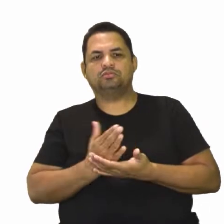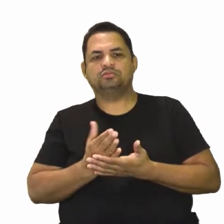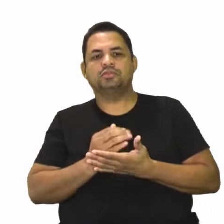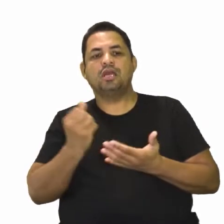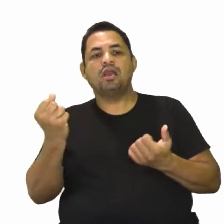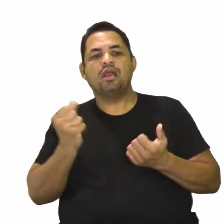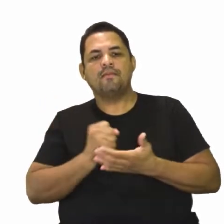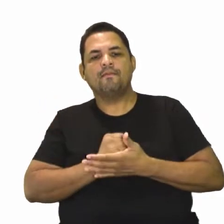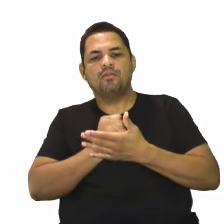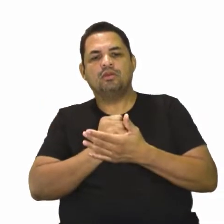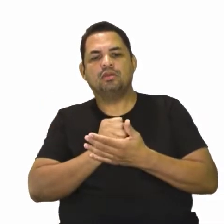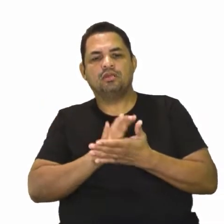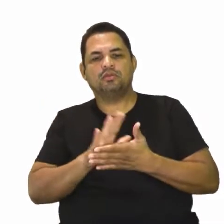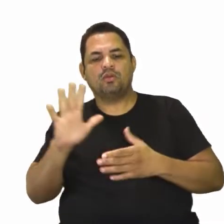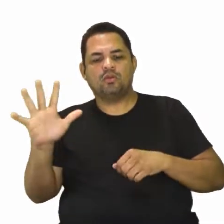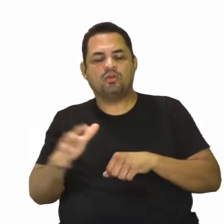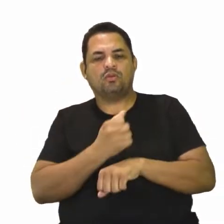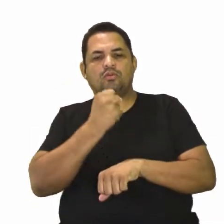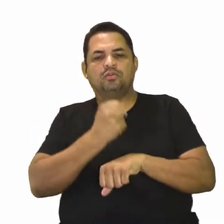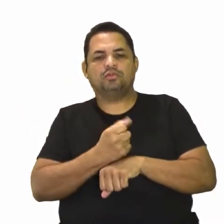apoiado o golpe de 64.